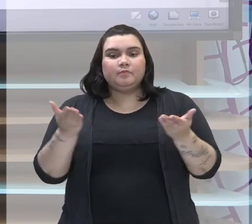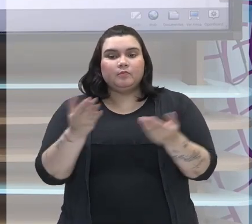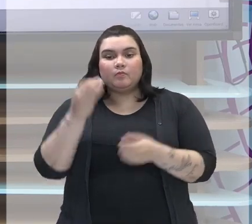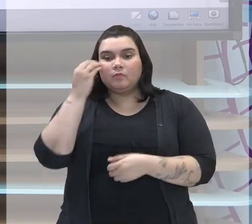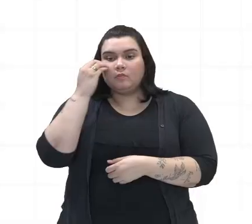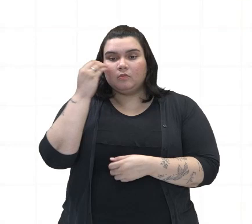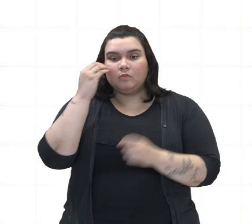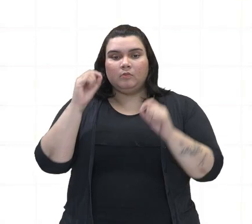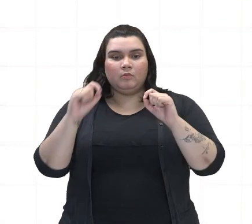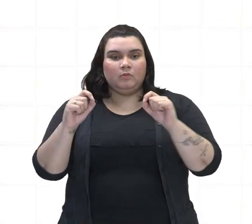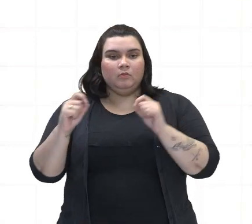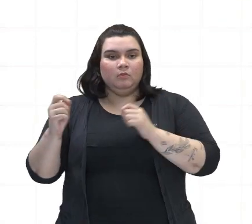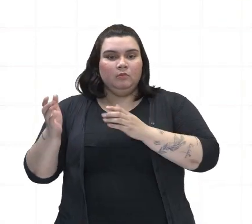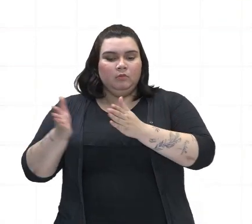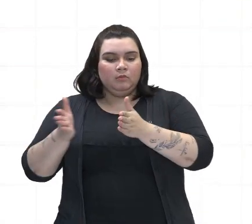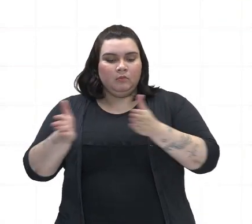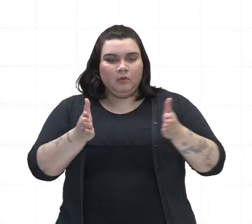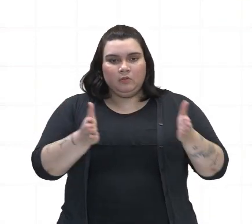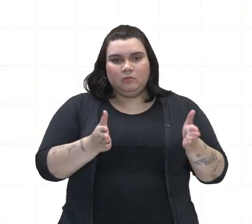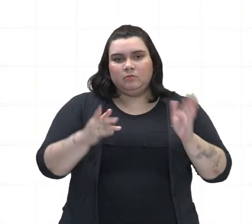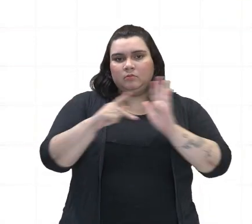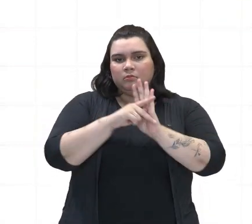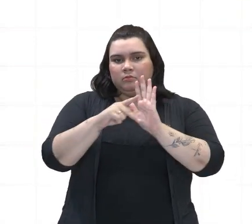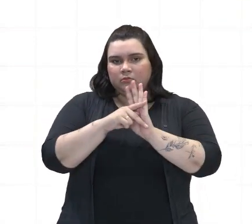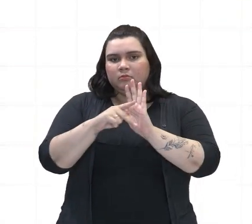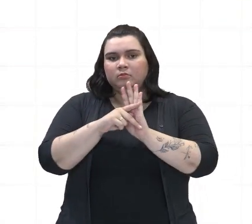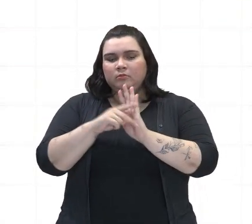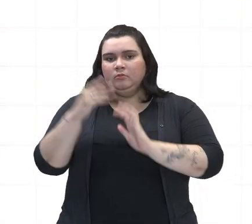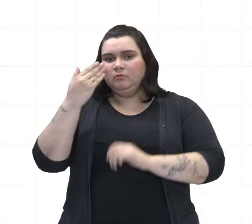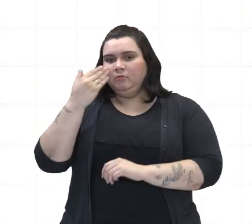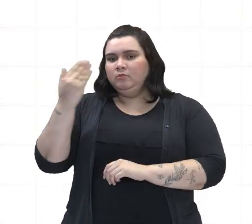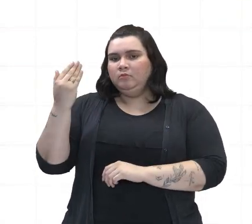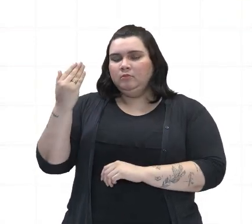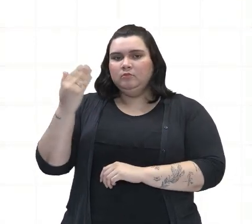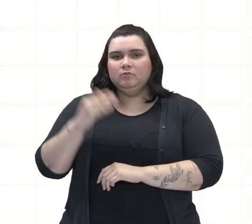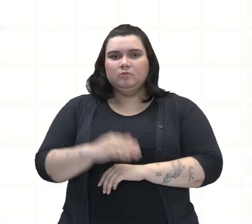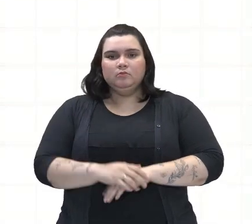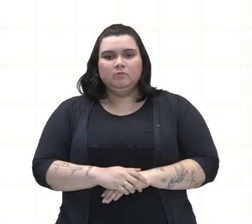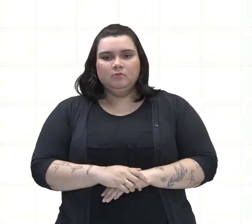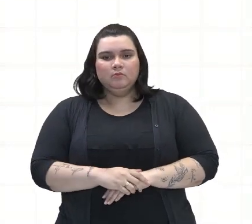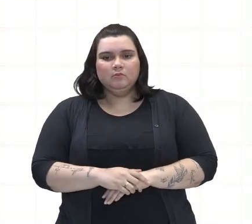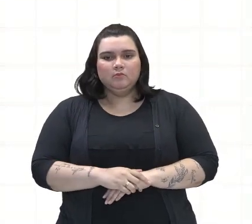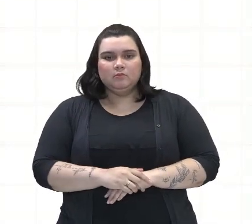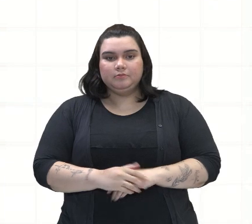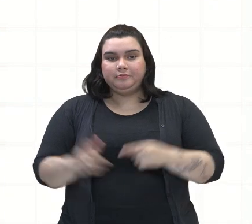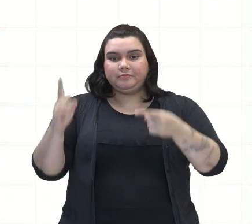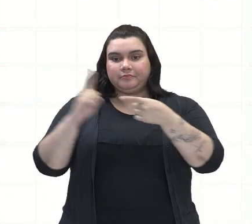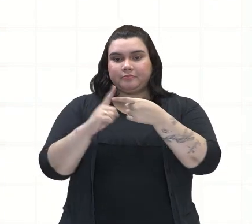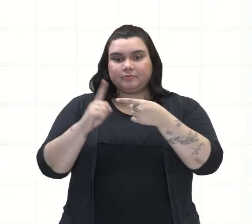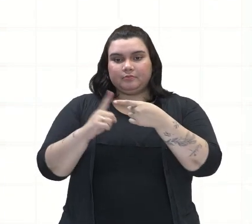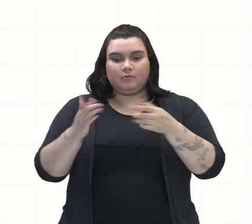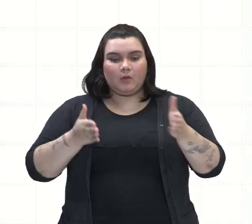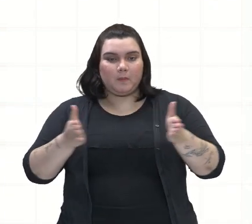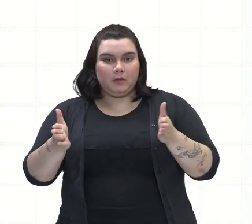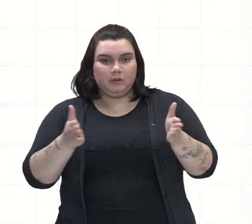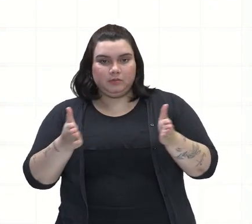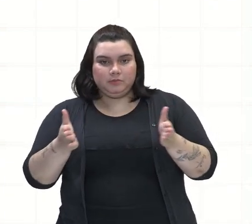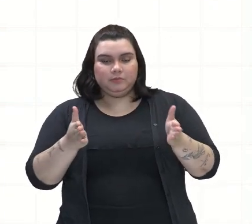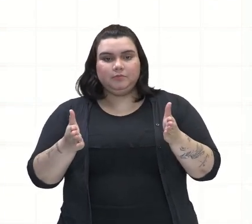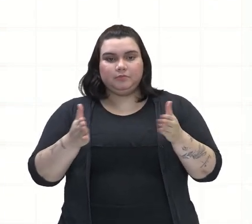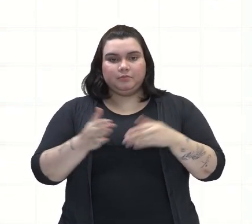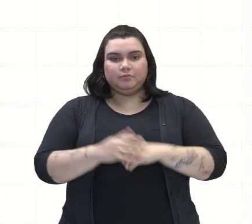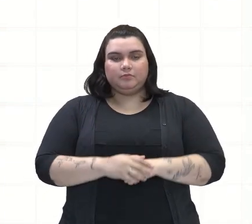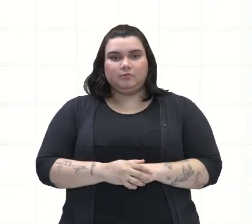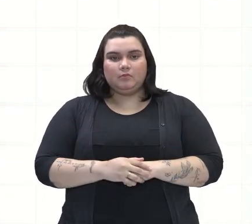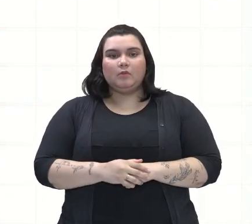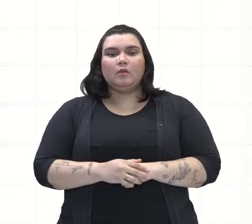verificar aqui as etapas desse período regencial. Bom, num primeiro momento nós temos, né,